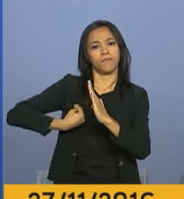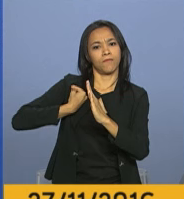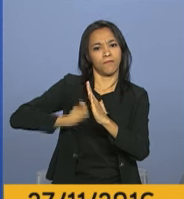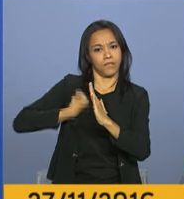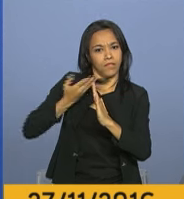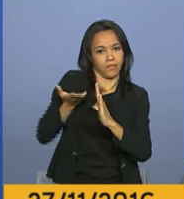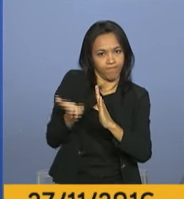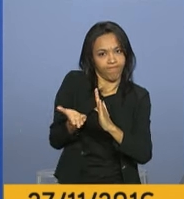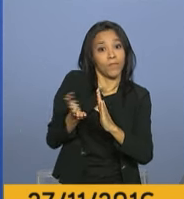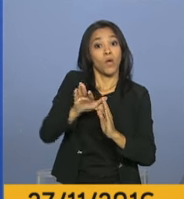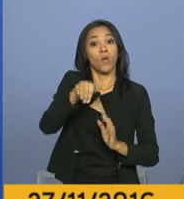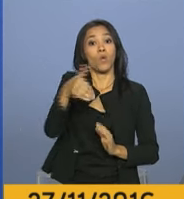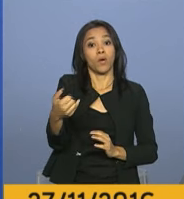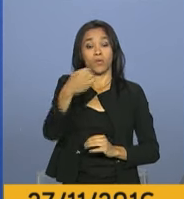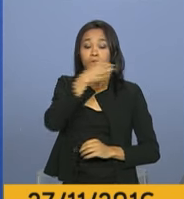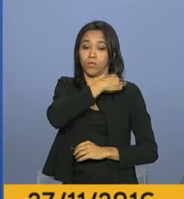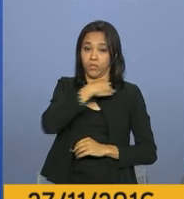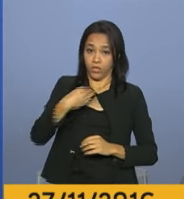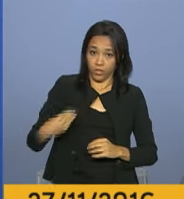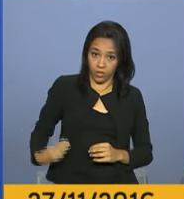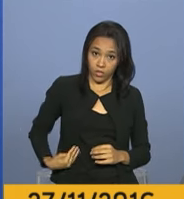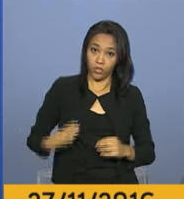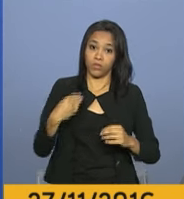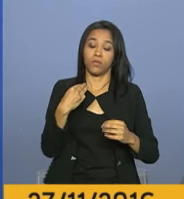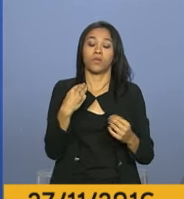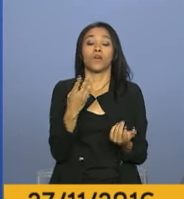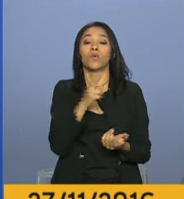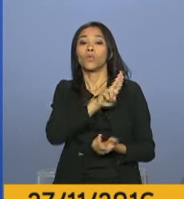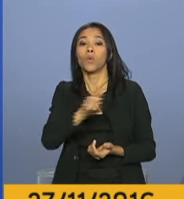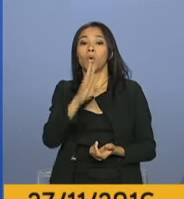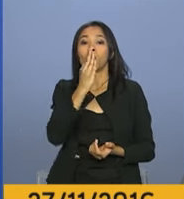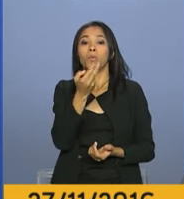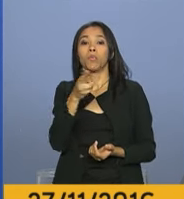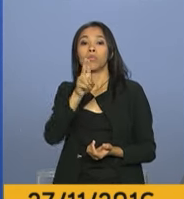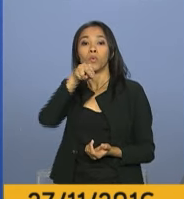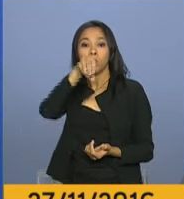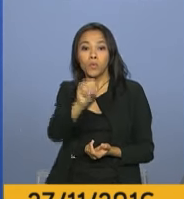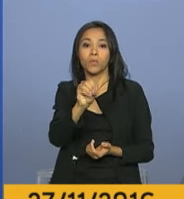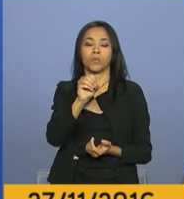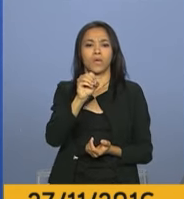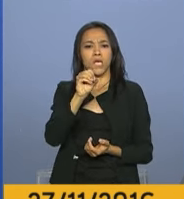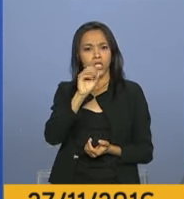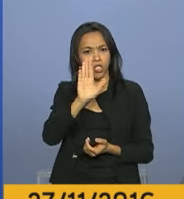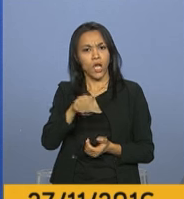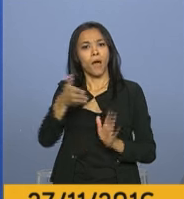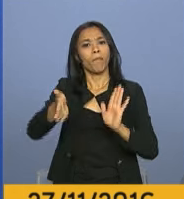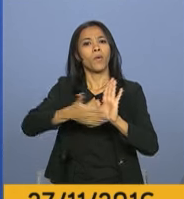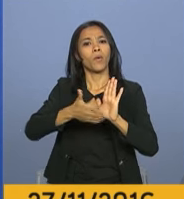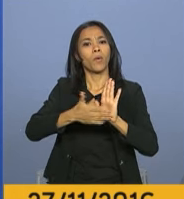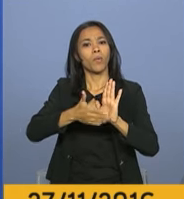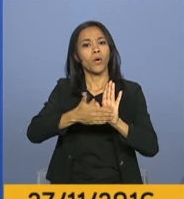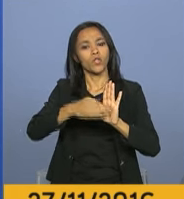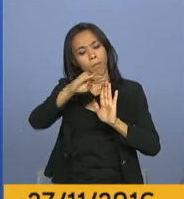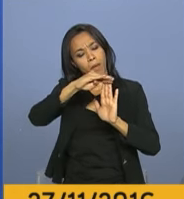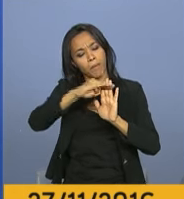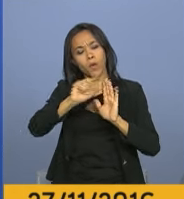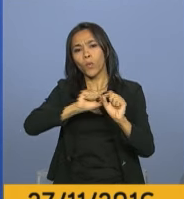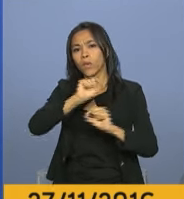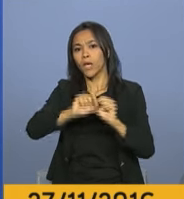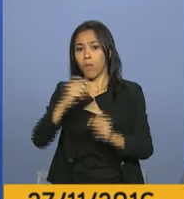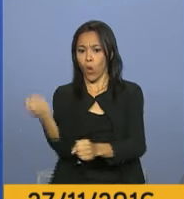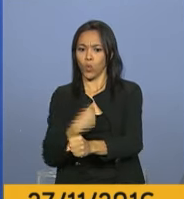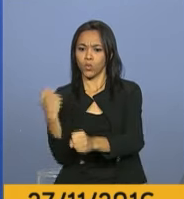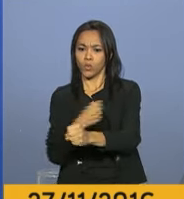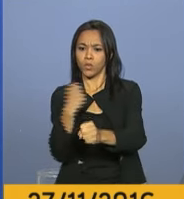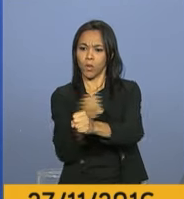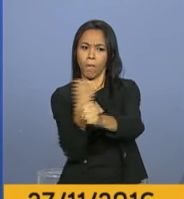quando o nosso ministro das Cidades, o Bruno Araújo, já propôs uma fórmula de uma construção